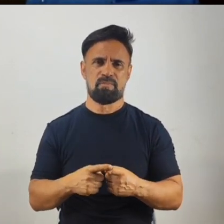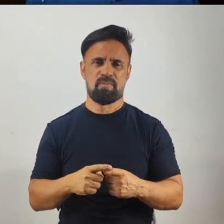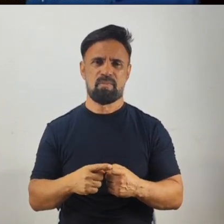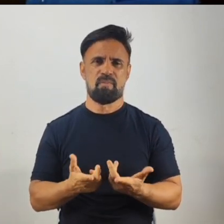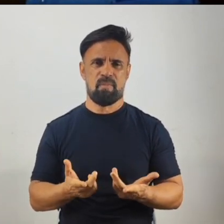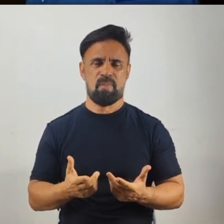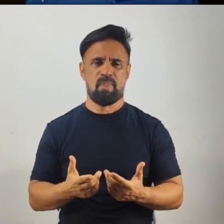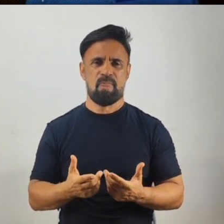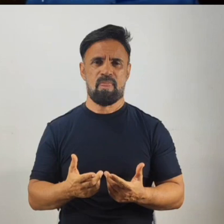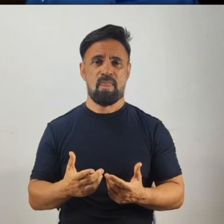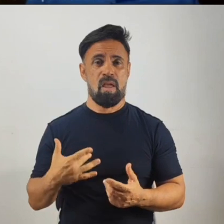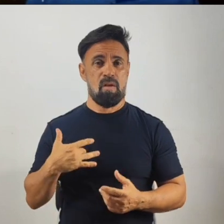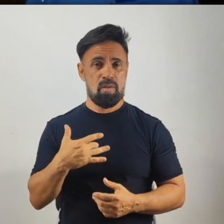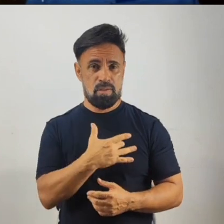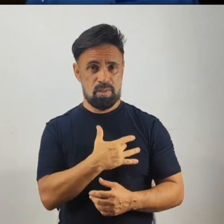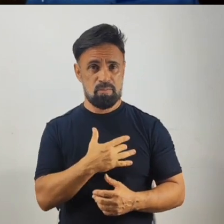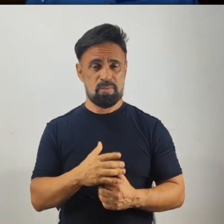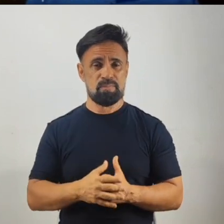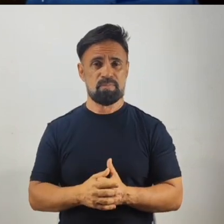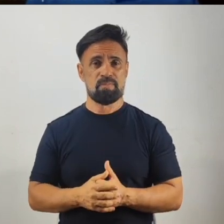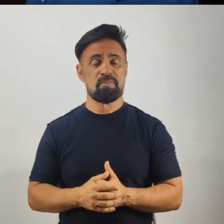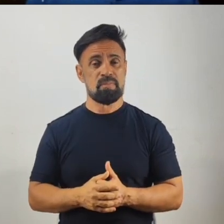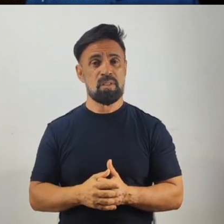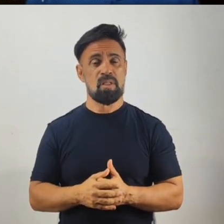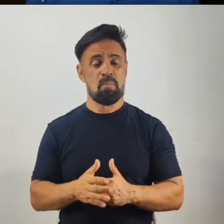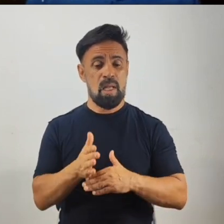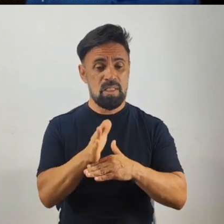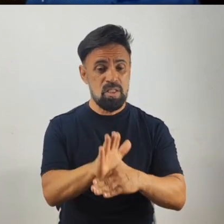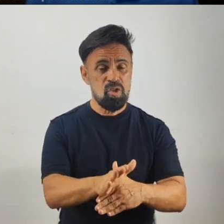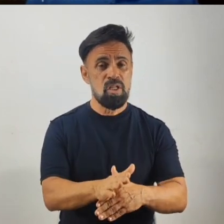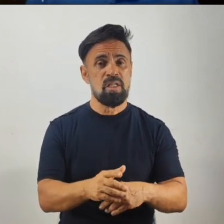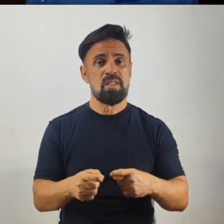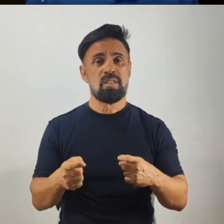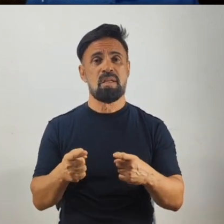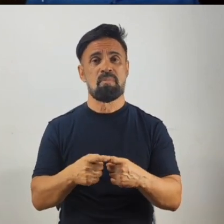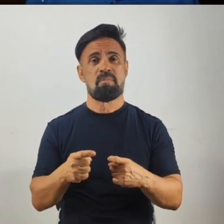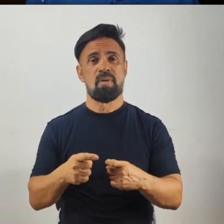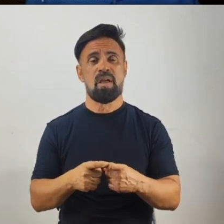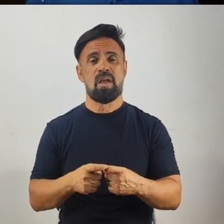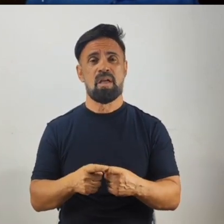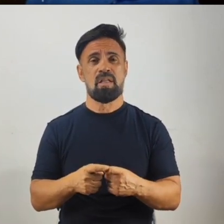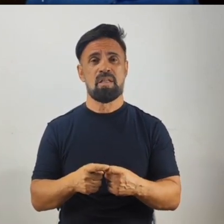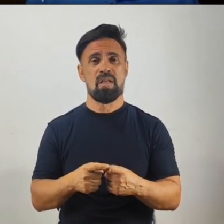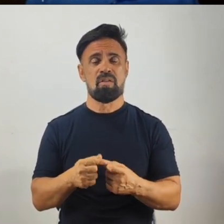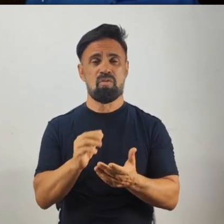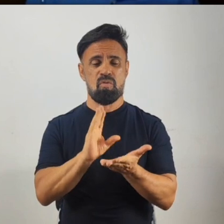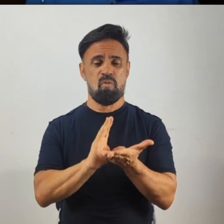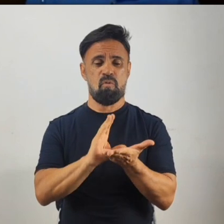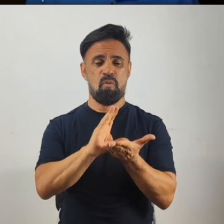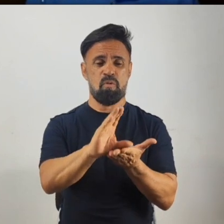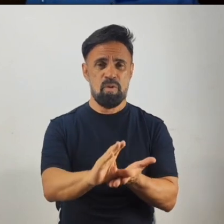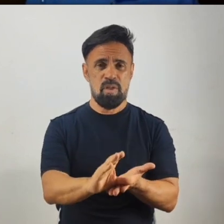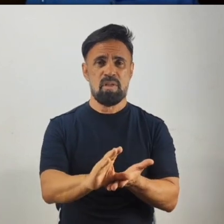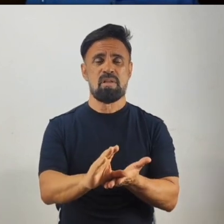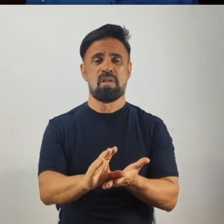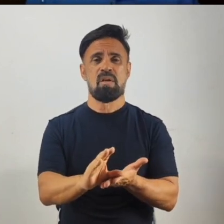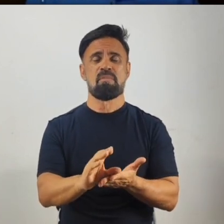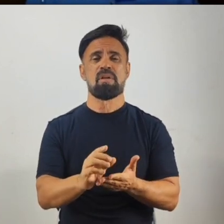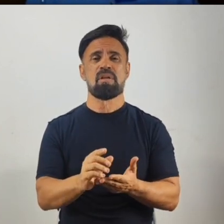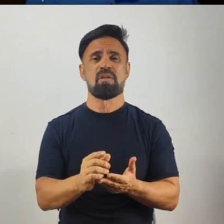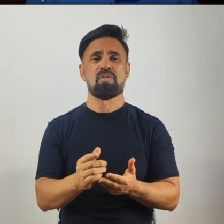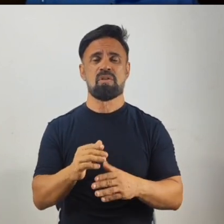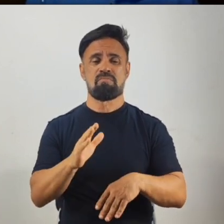aqui na questão da qualidade de saúde. Então, para a assistência médica, e também que inclui o financiamento e